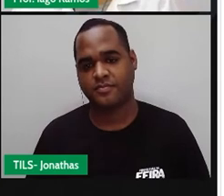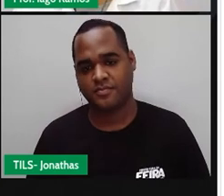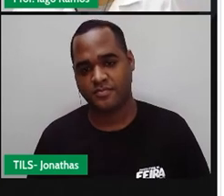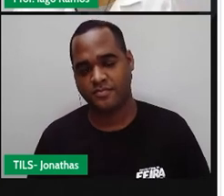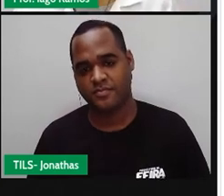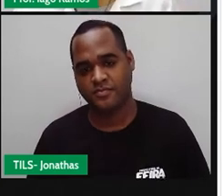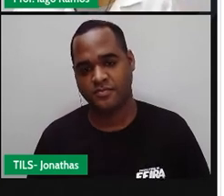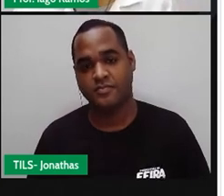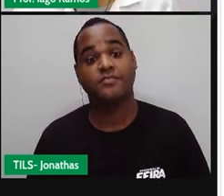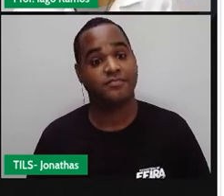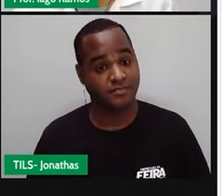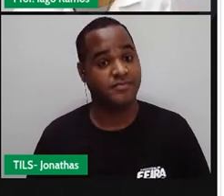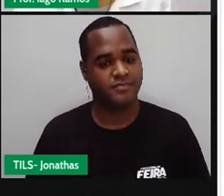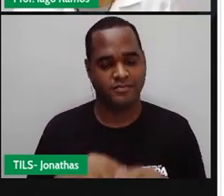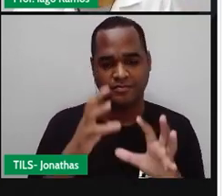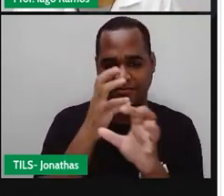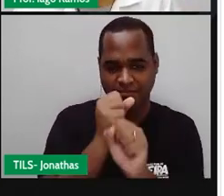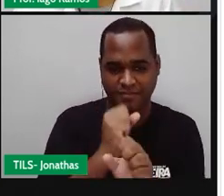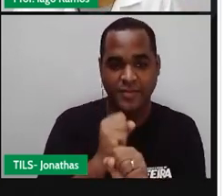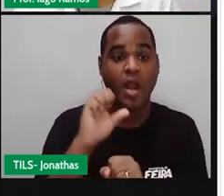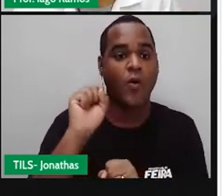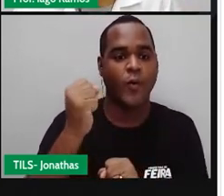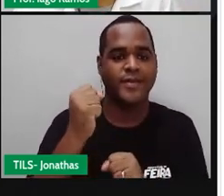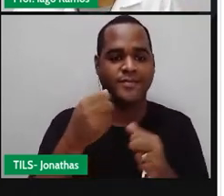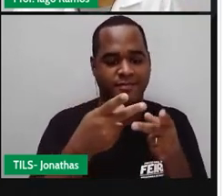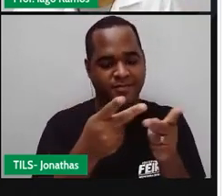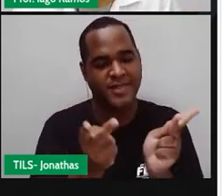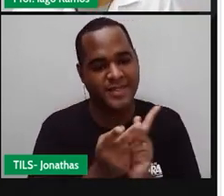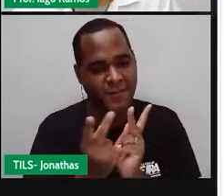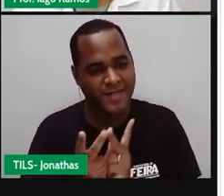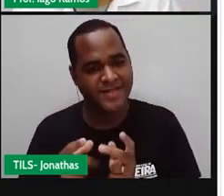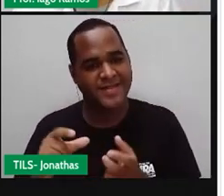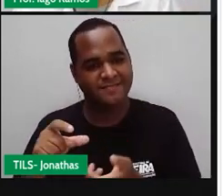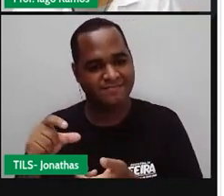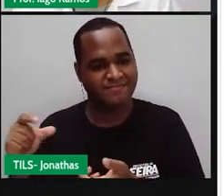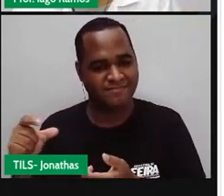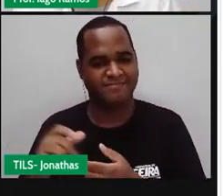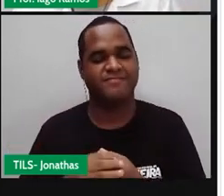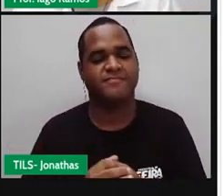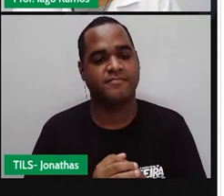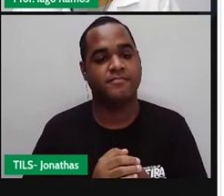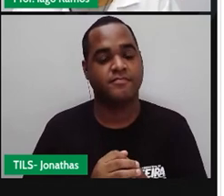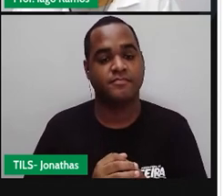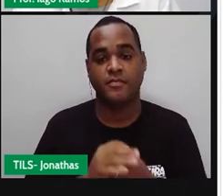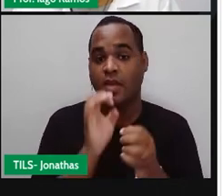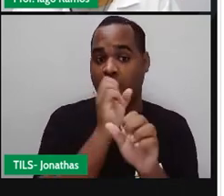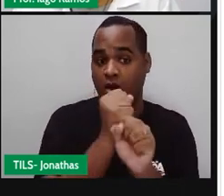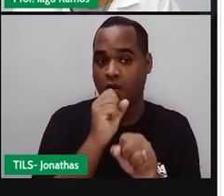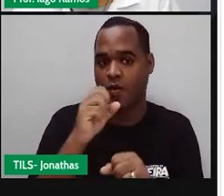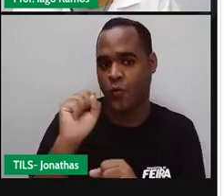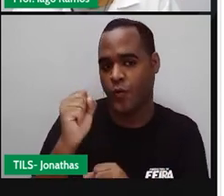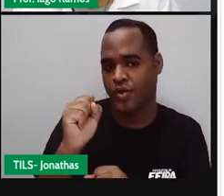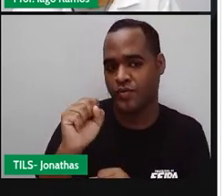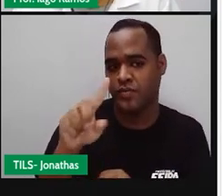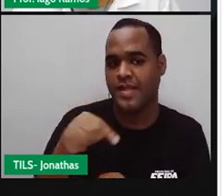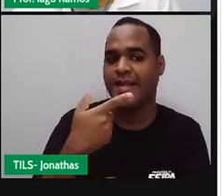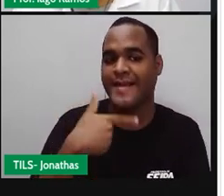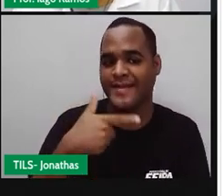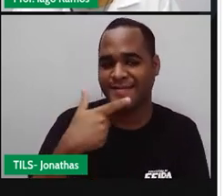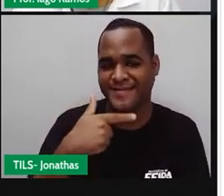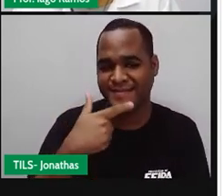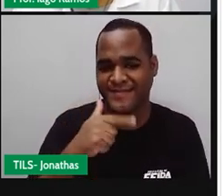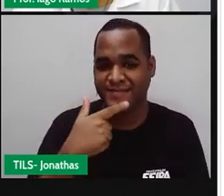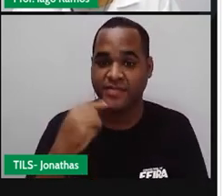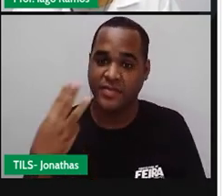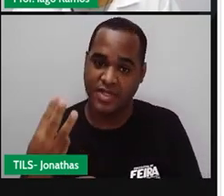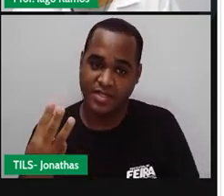dividida no total de 8 pedaços certo desses oito pedaços três são de mussarela ó